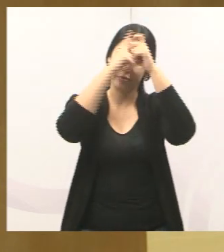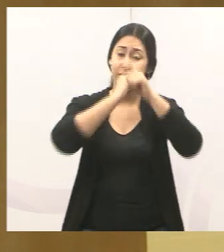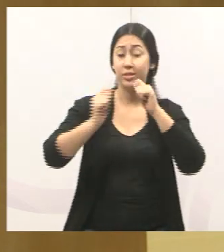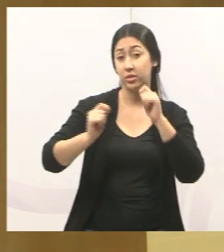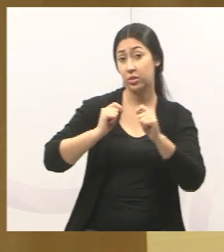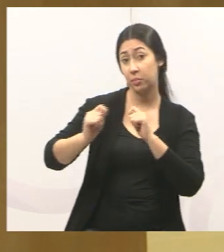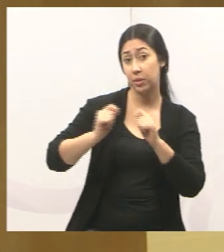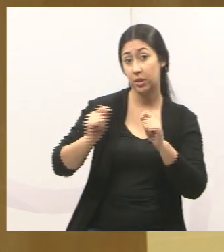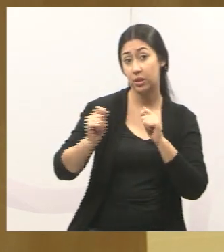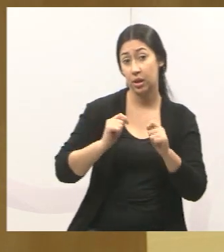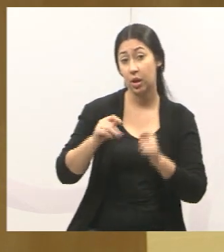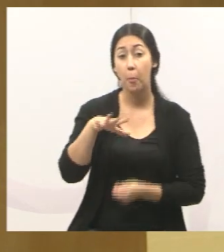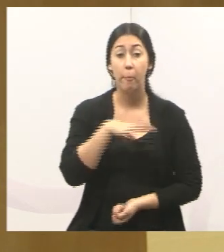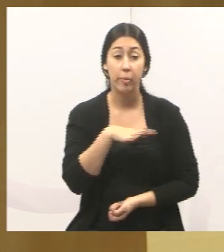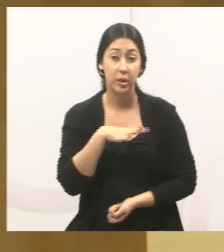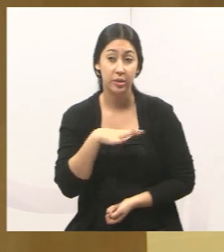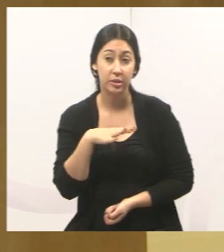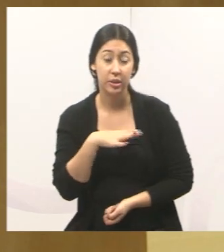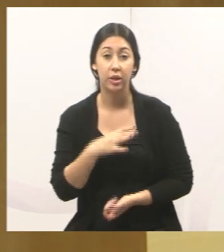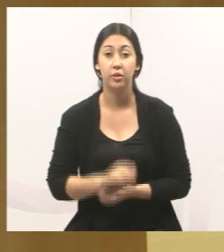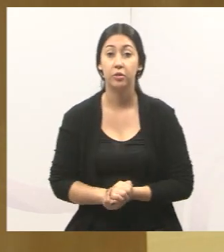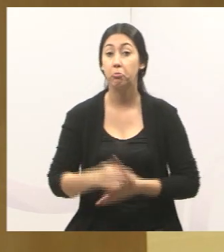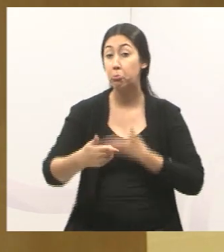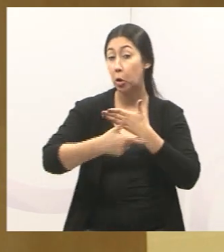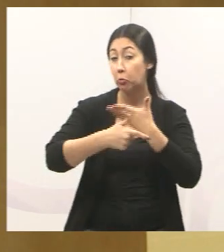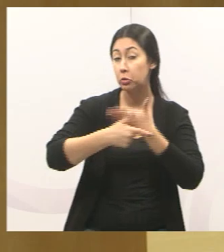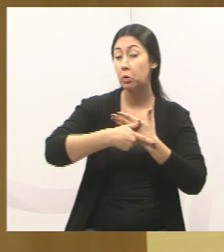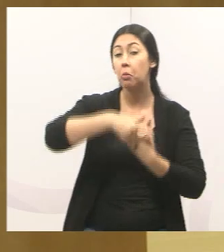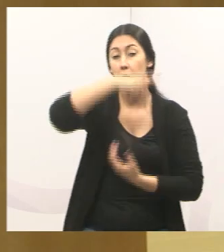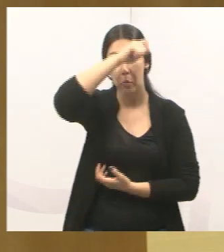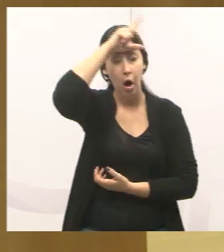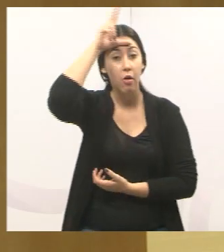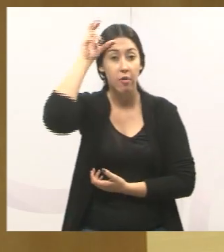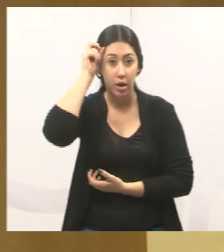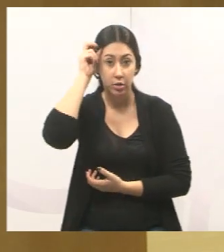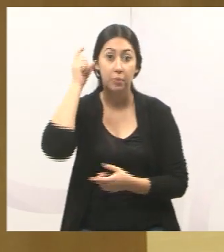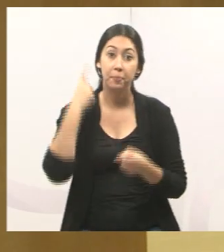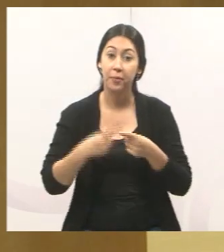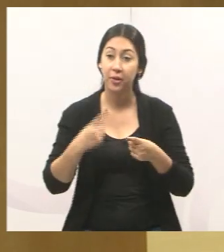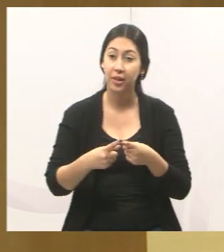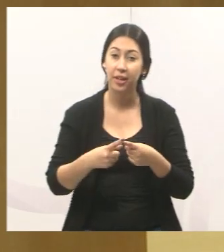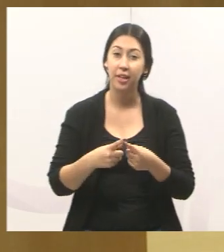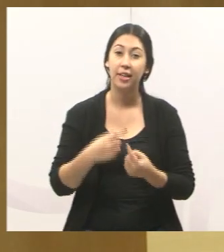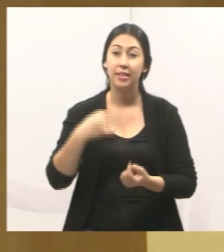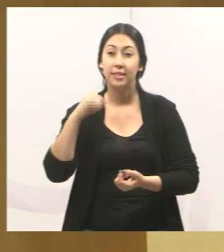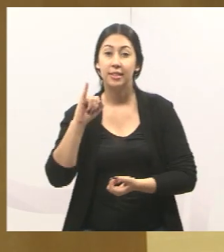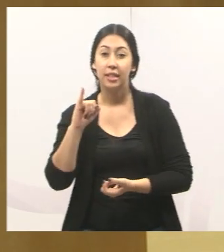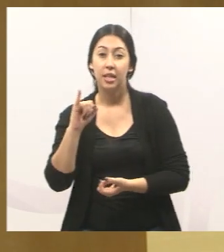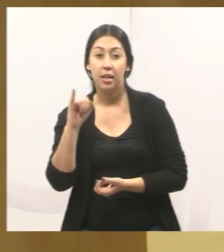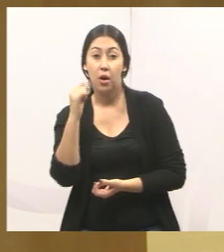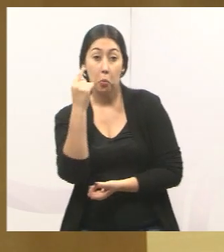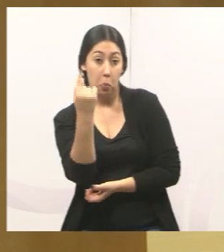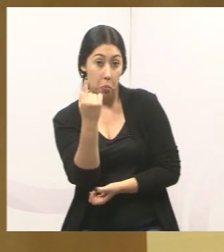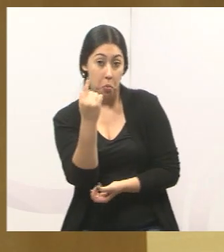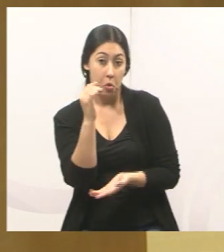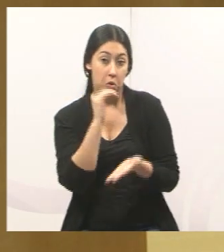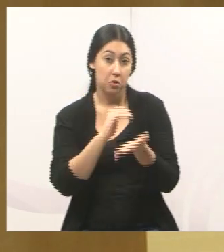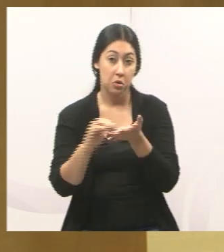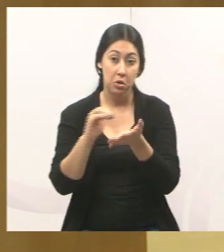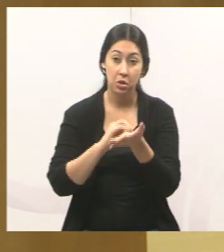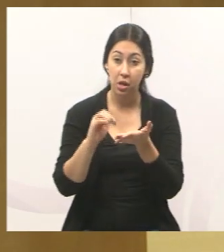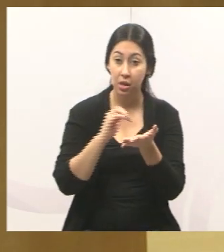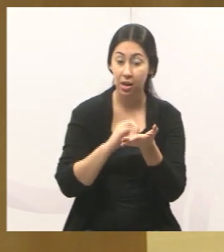administrador municipal, estar na função de prefeito, porque se lá na ponta um secretário